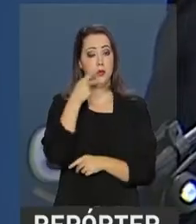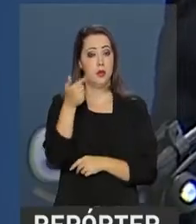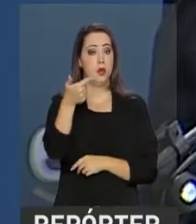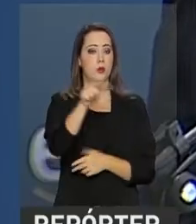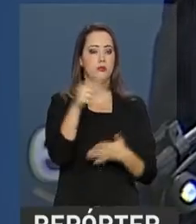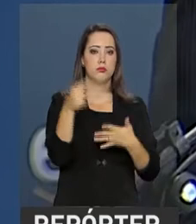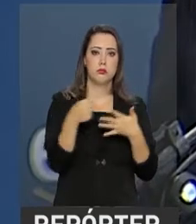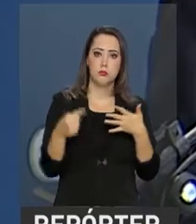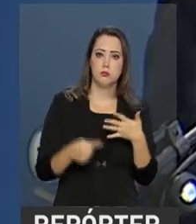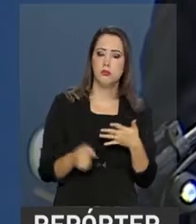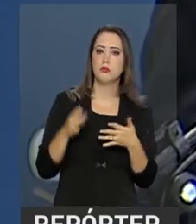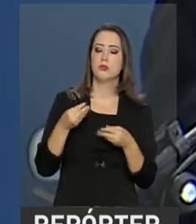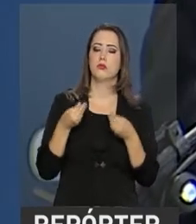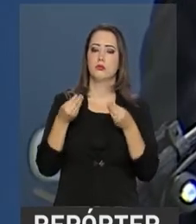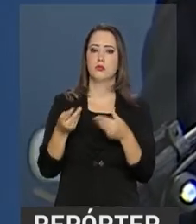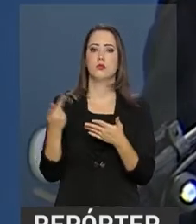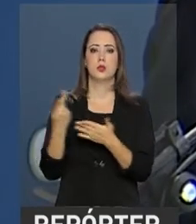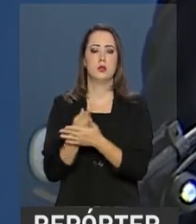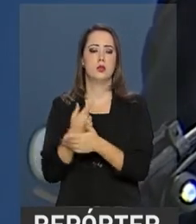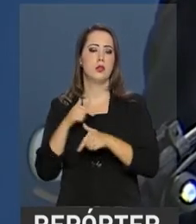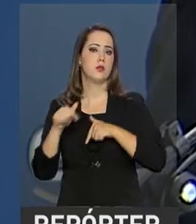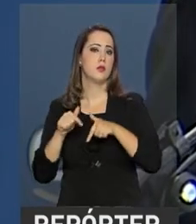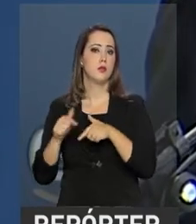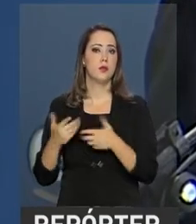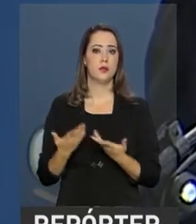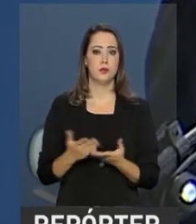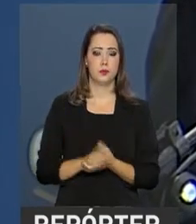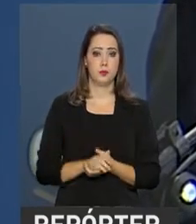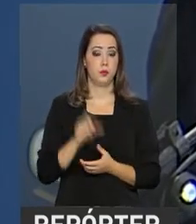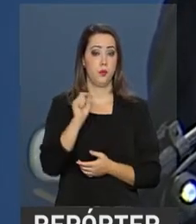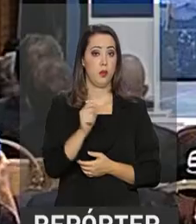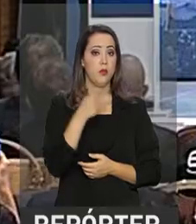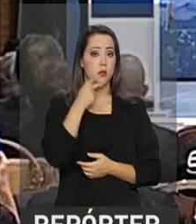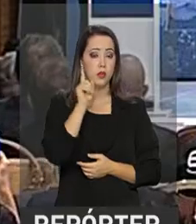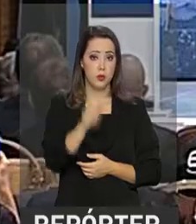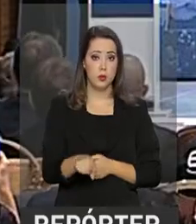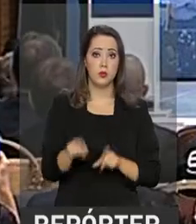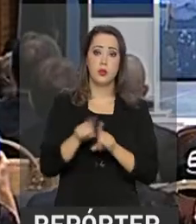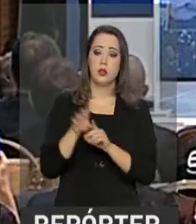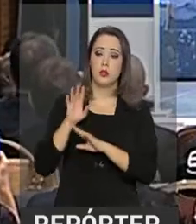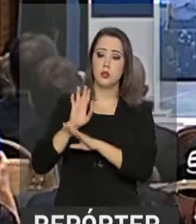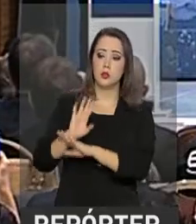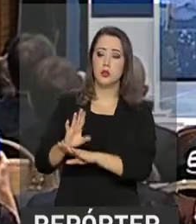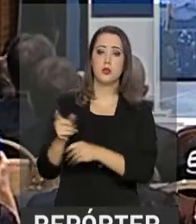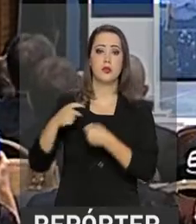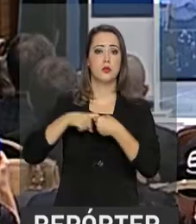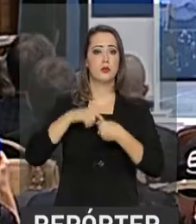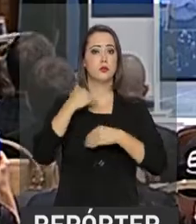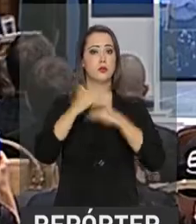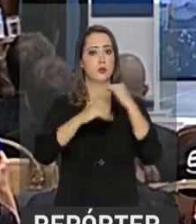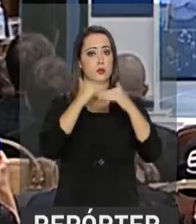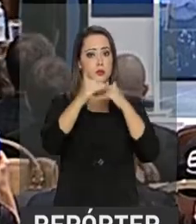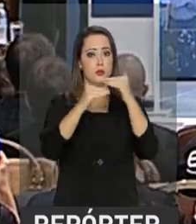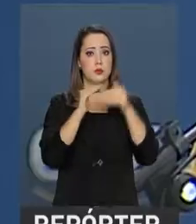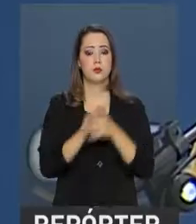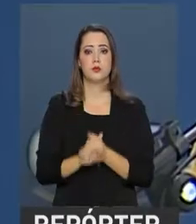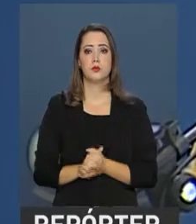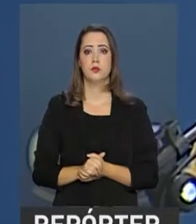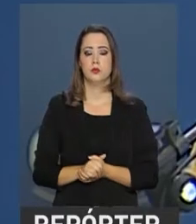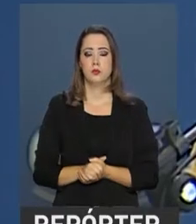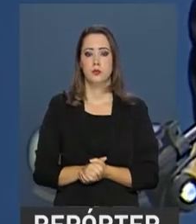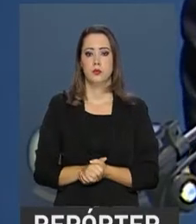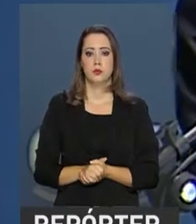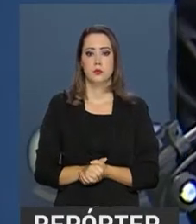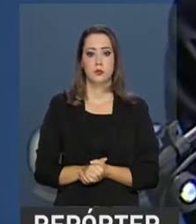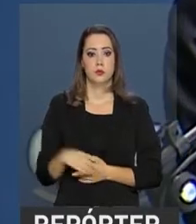outras medidas que vêm sendo adotadas pelo governo, o que, segundo ele, tem ajudado na recuperação do país. Quando